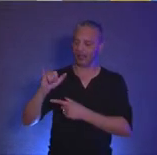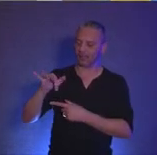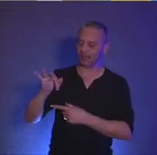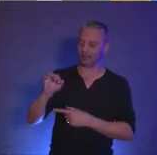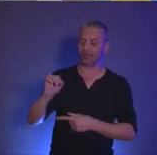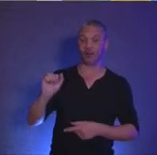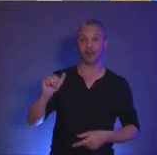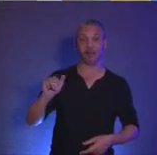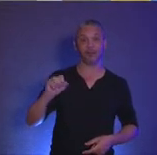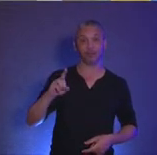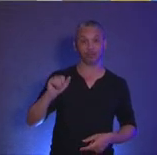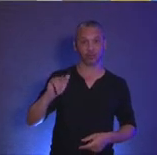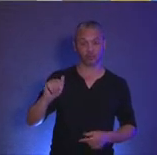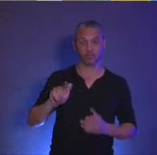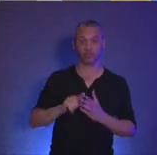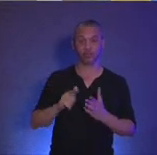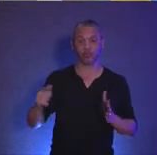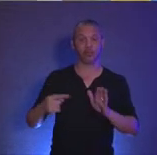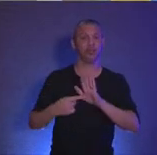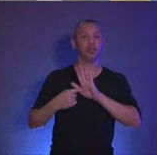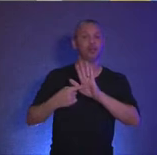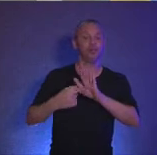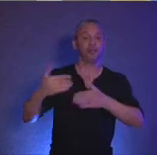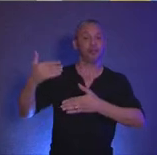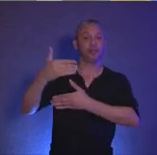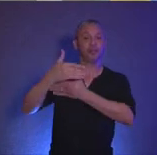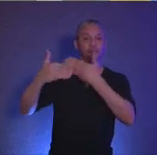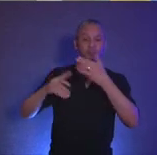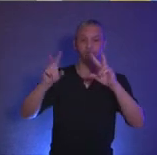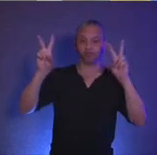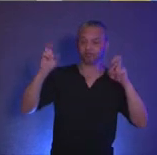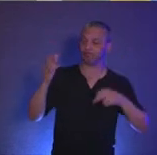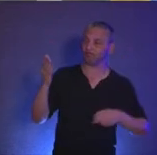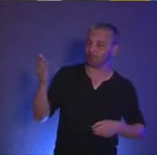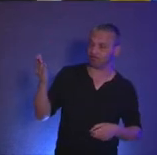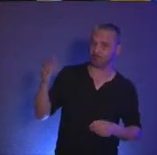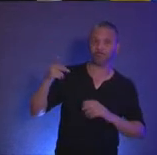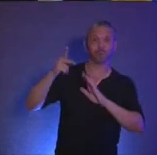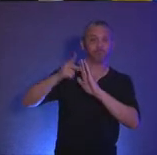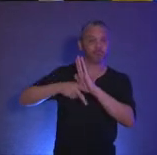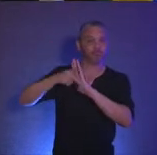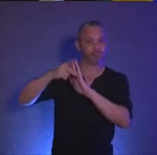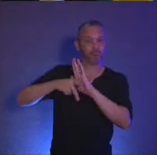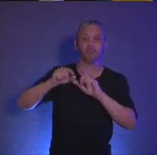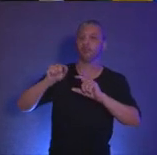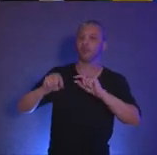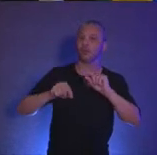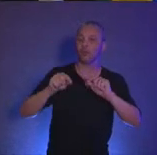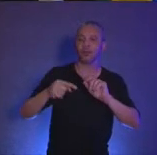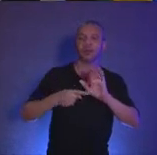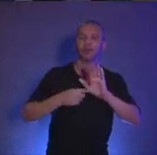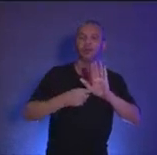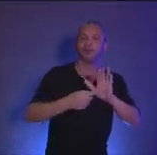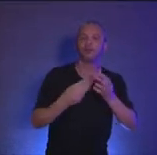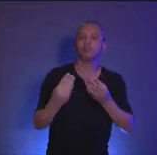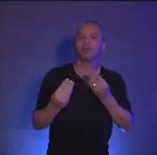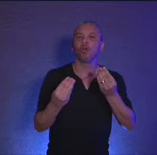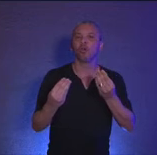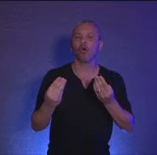eu, então, queria apresentar aí o Amazônia Minada. Esse projeto mostra os processos